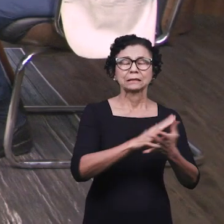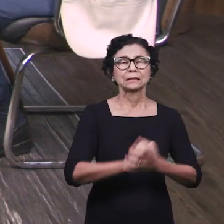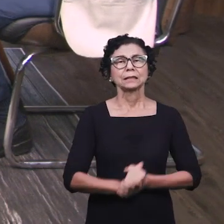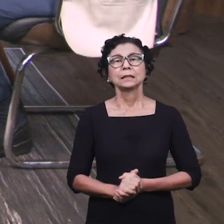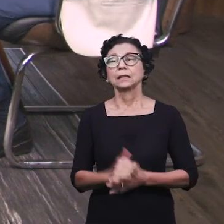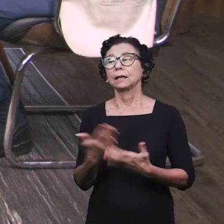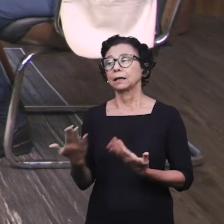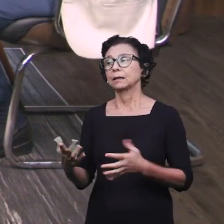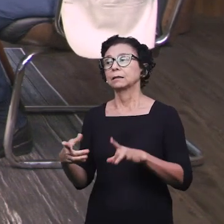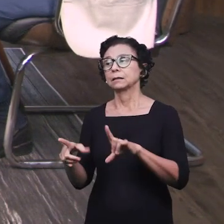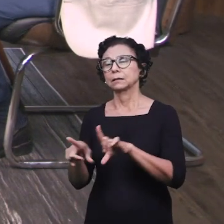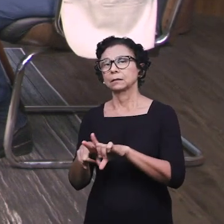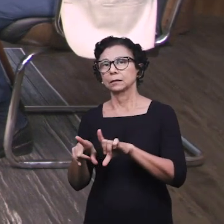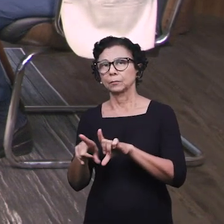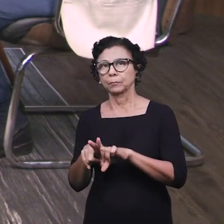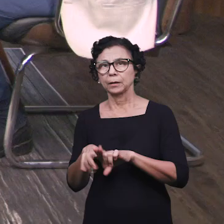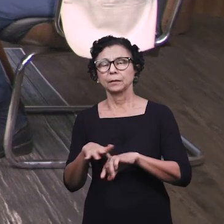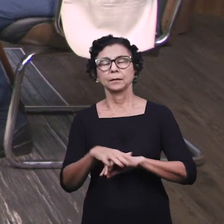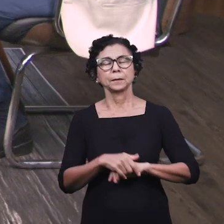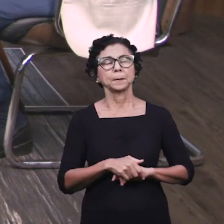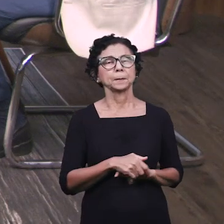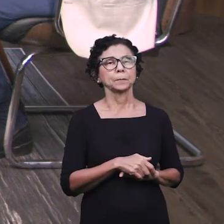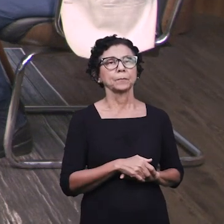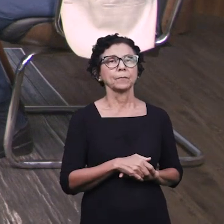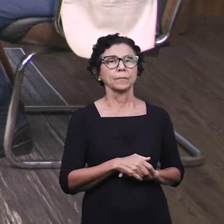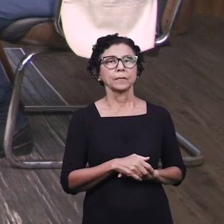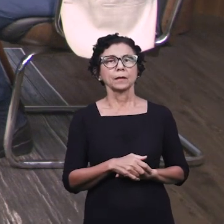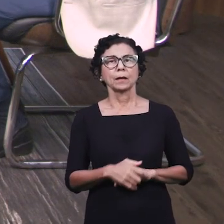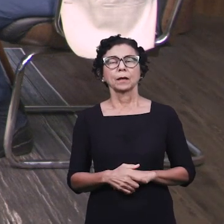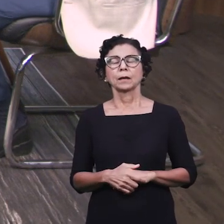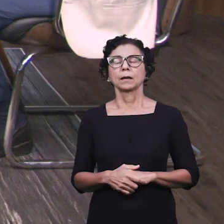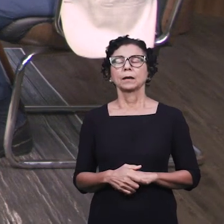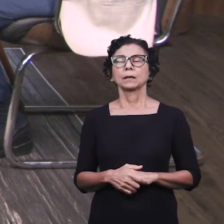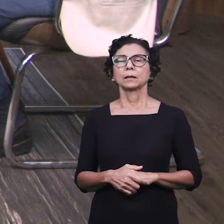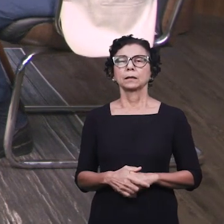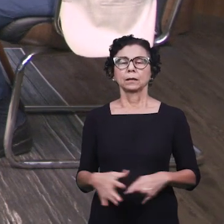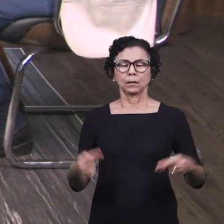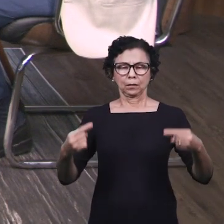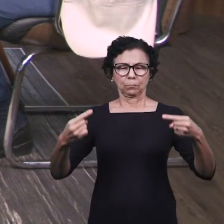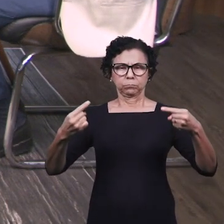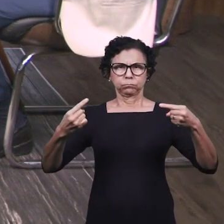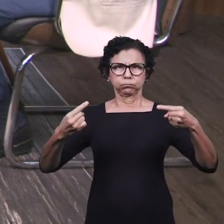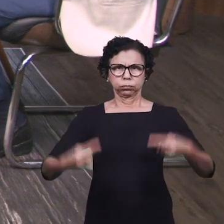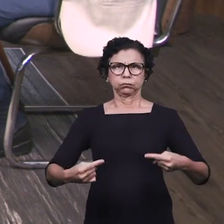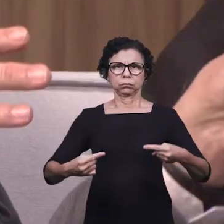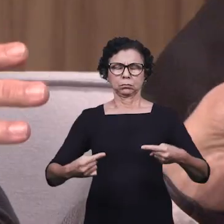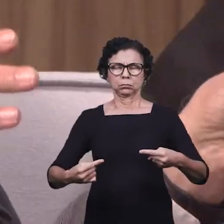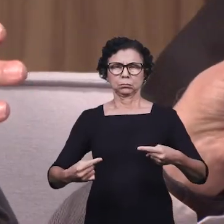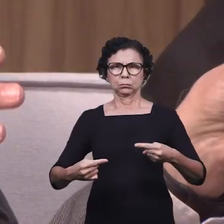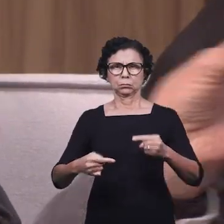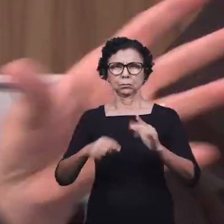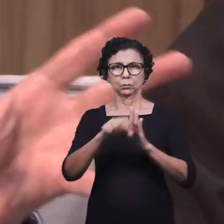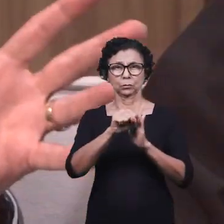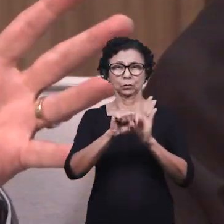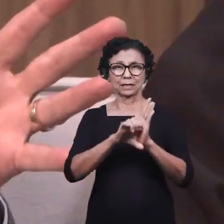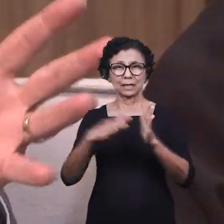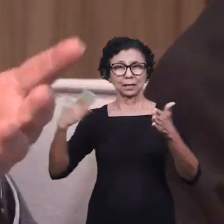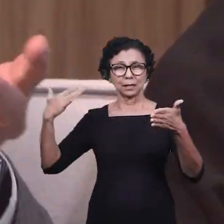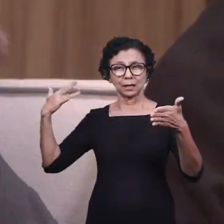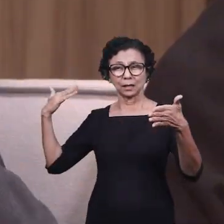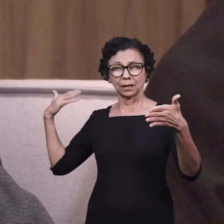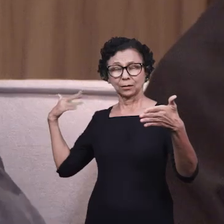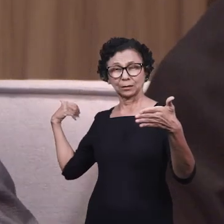Até porque, Edson e demais, a grande oposição ao longo dos séculos, dos